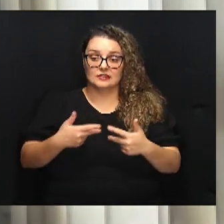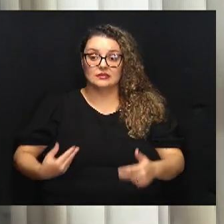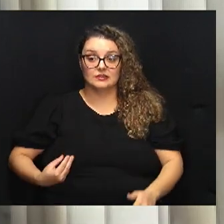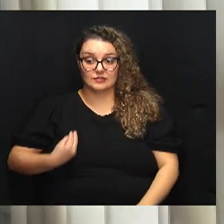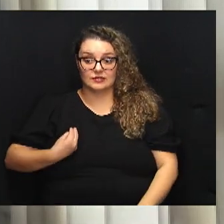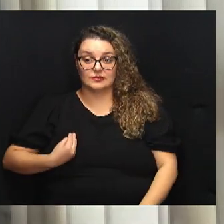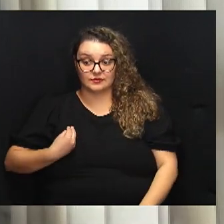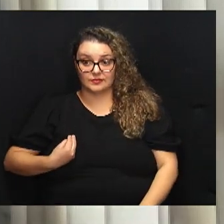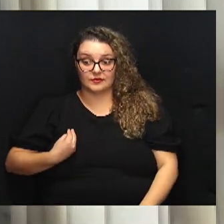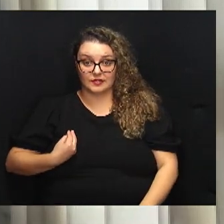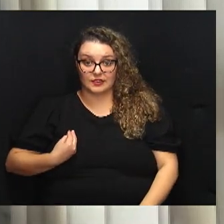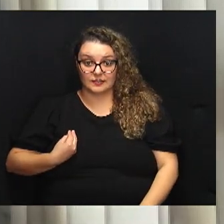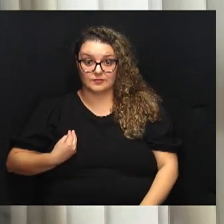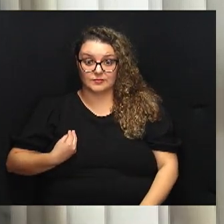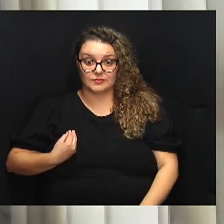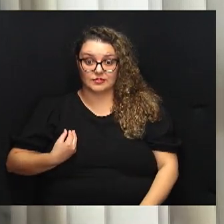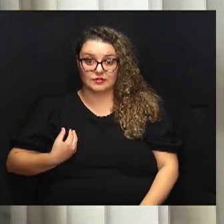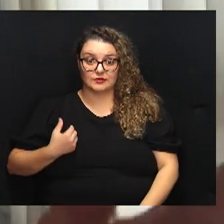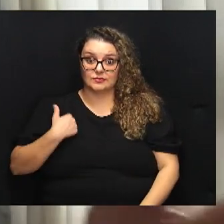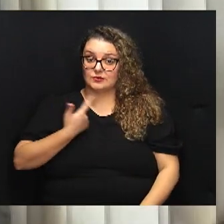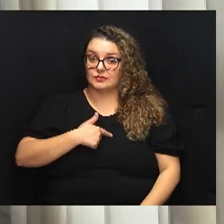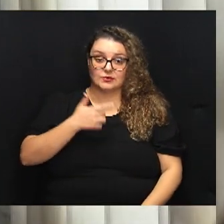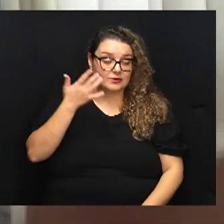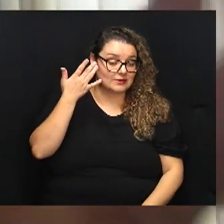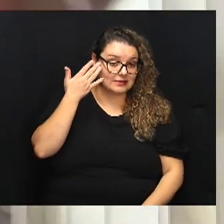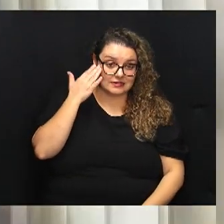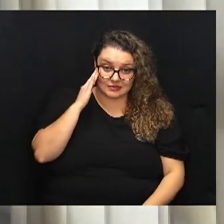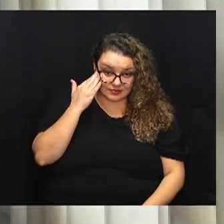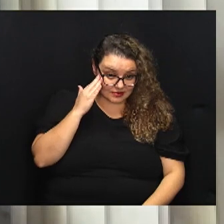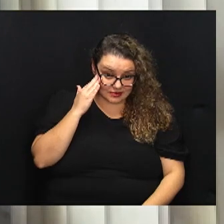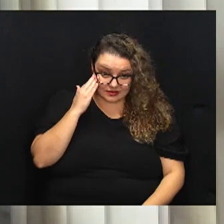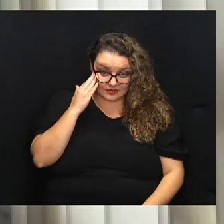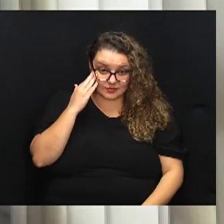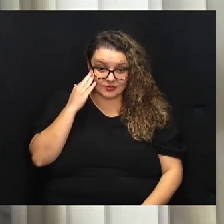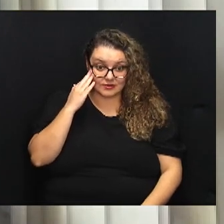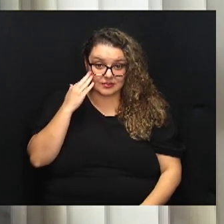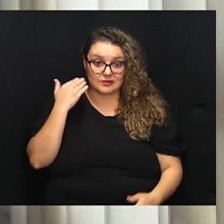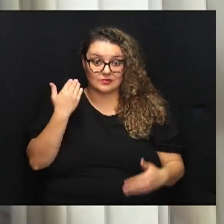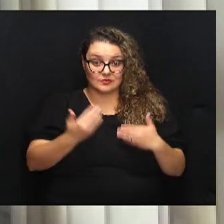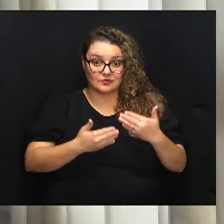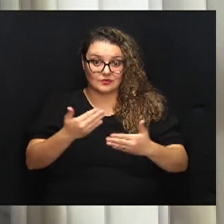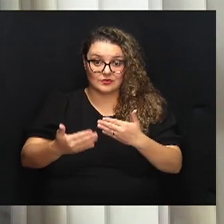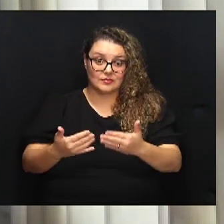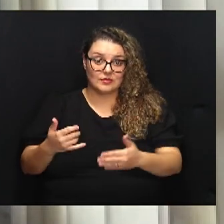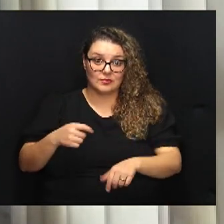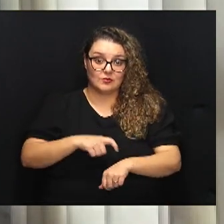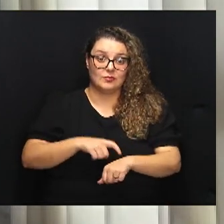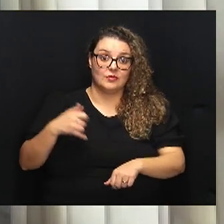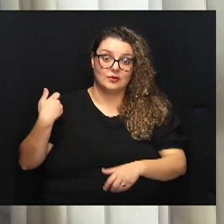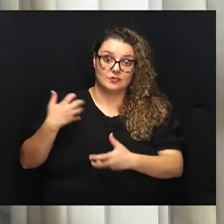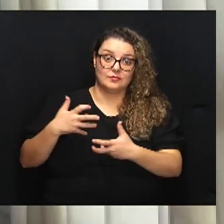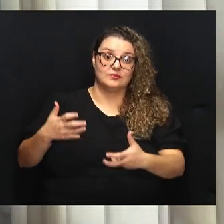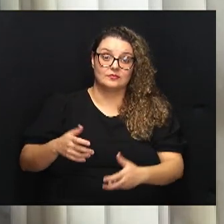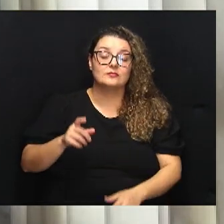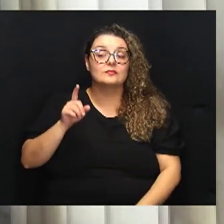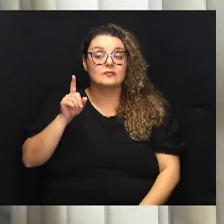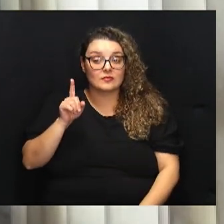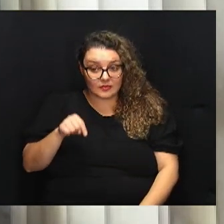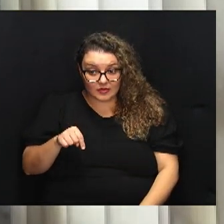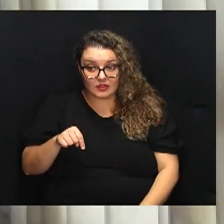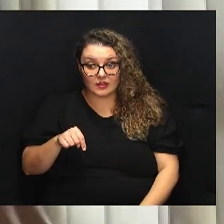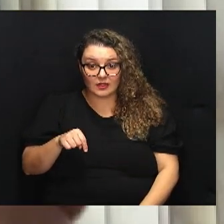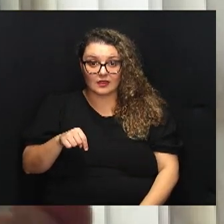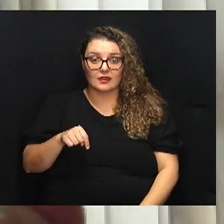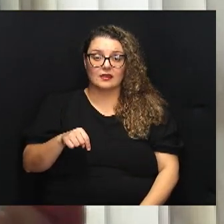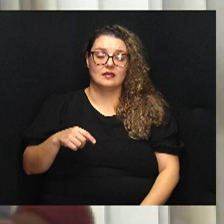vivenciamos, do que nós não entendemos e que nós carregamos para a nossa fase adulta, ela parte